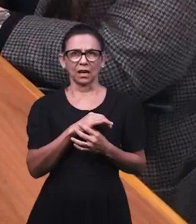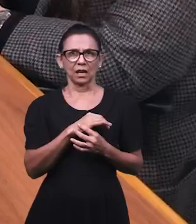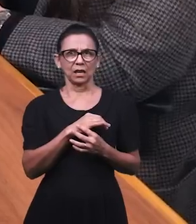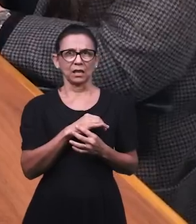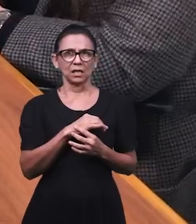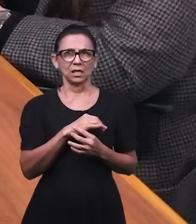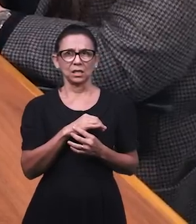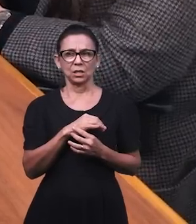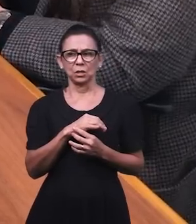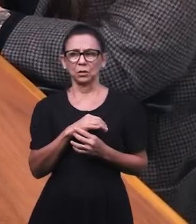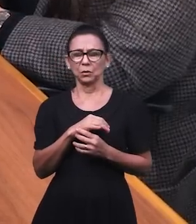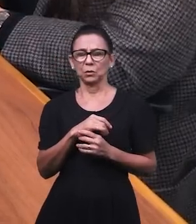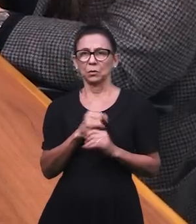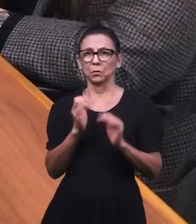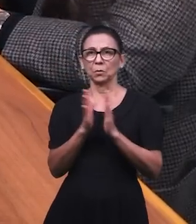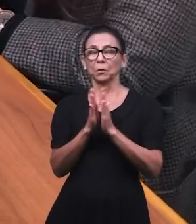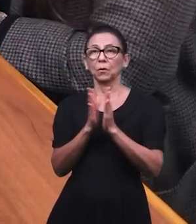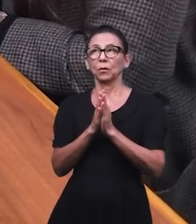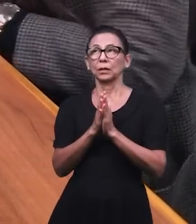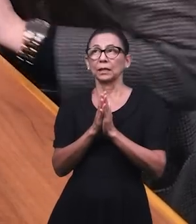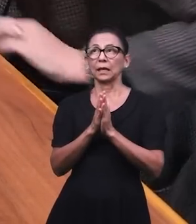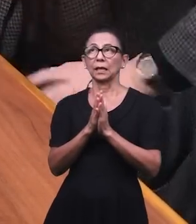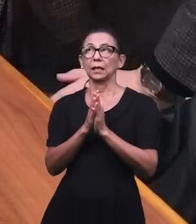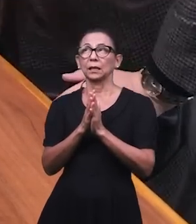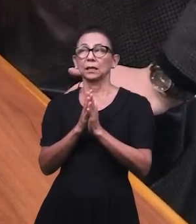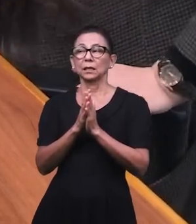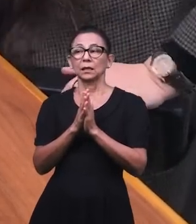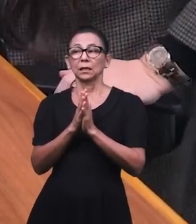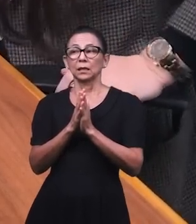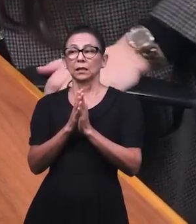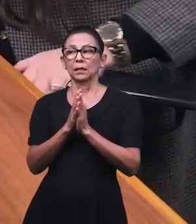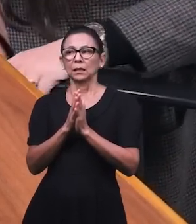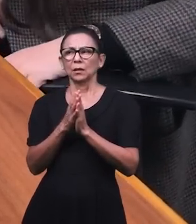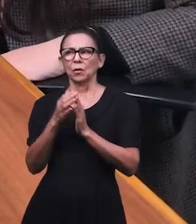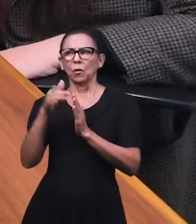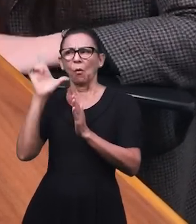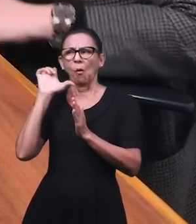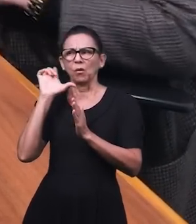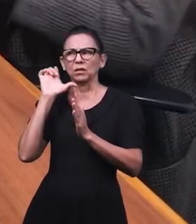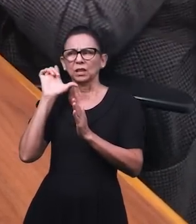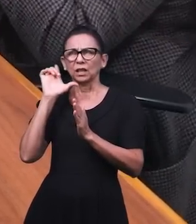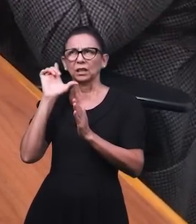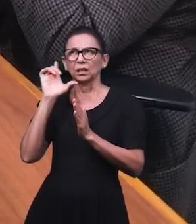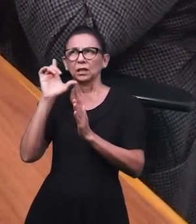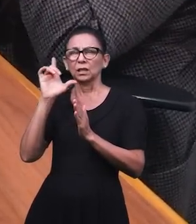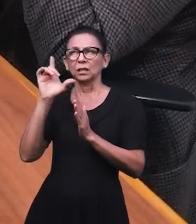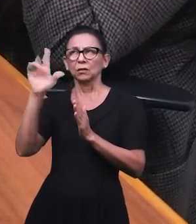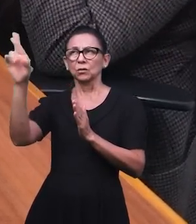isso? No outro dia? Aí, então tá bom, glória a Jesus, vambora. É aí que eu estudava mesmo.